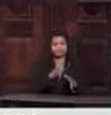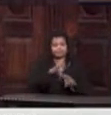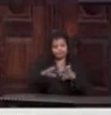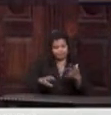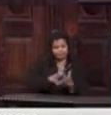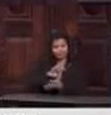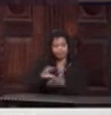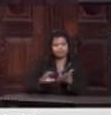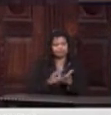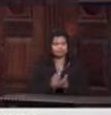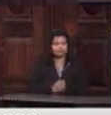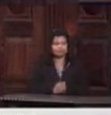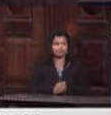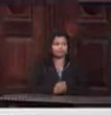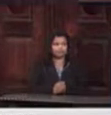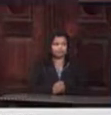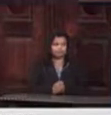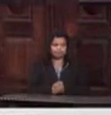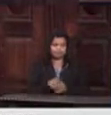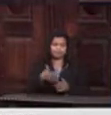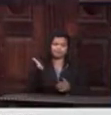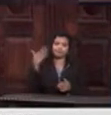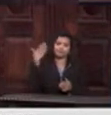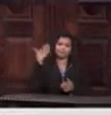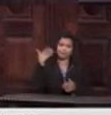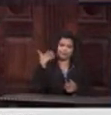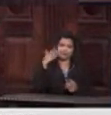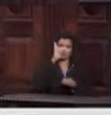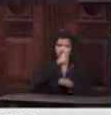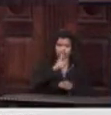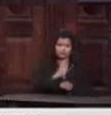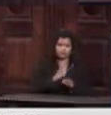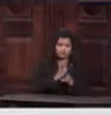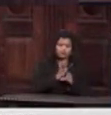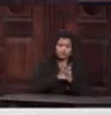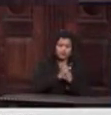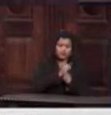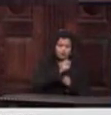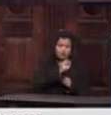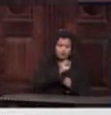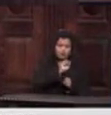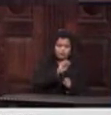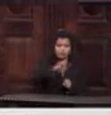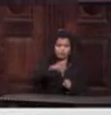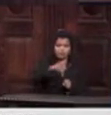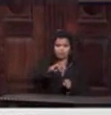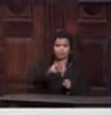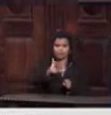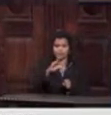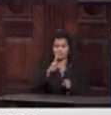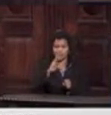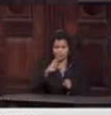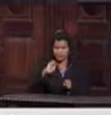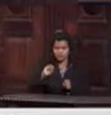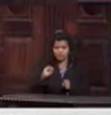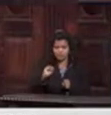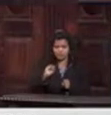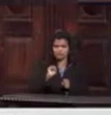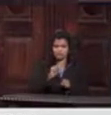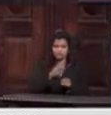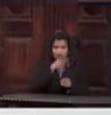Naquela época nós tínhamos em torno de 8 milhões de desempregados, hoje temos 14 milhões de desempregados. E mesmo